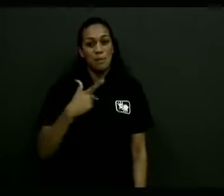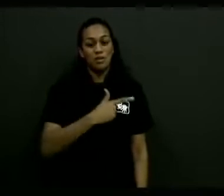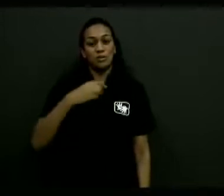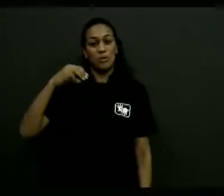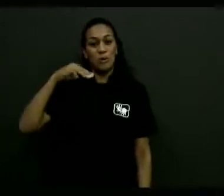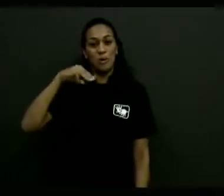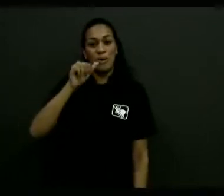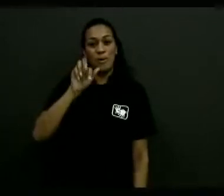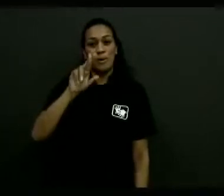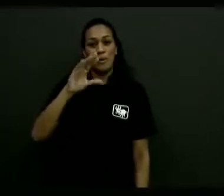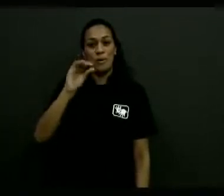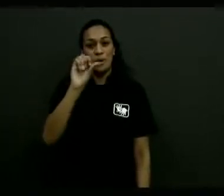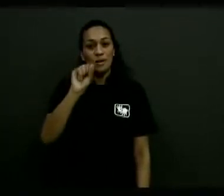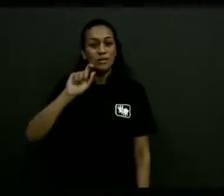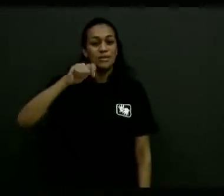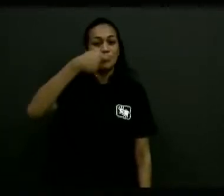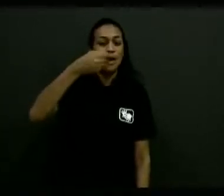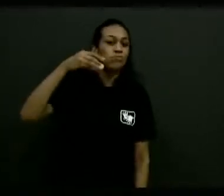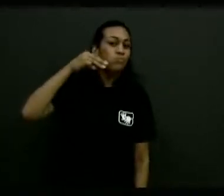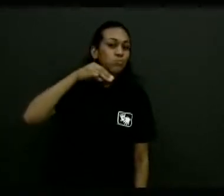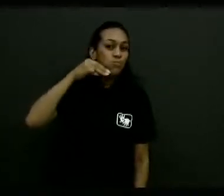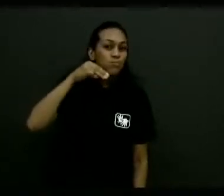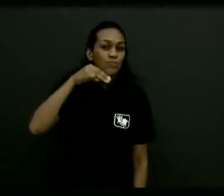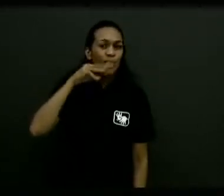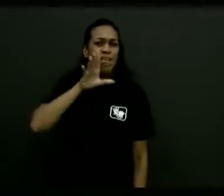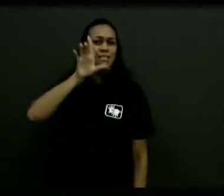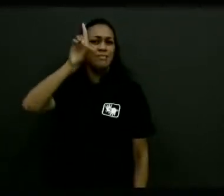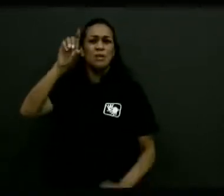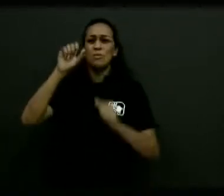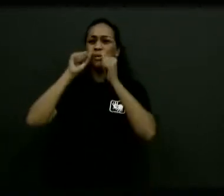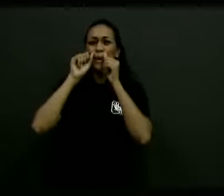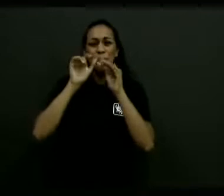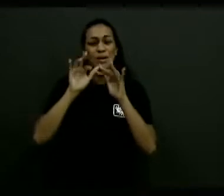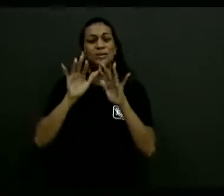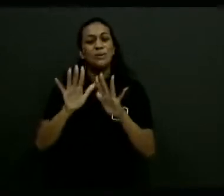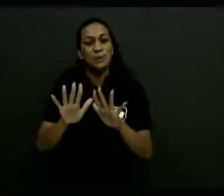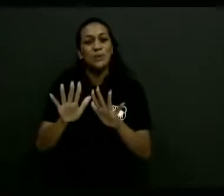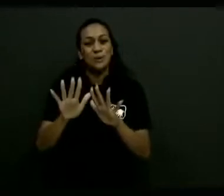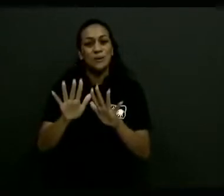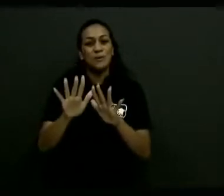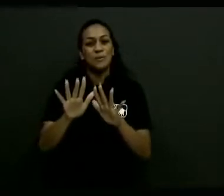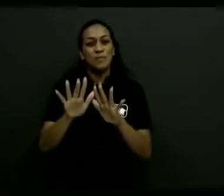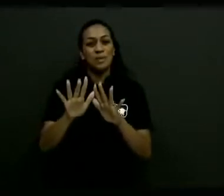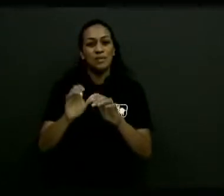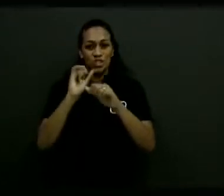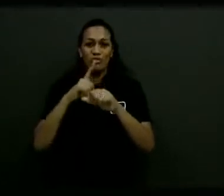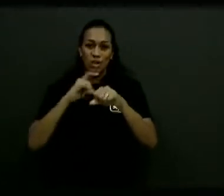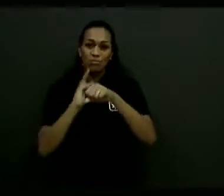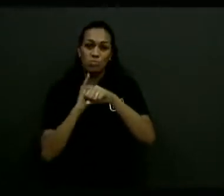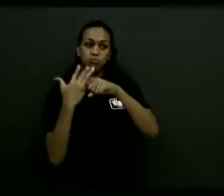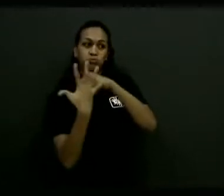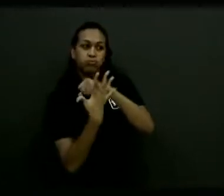Soares, tu é demais, mano. Que Deus abençoe você também por causa da cura que você recebeu aí do coronavírus,